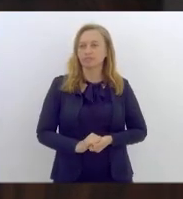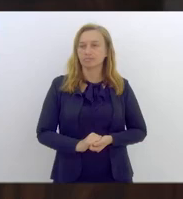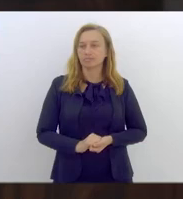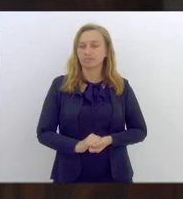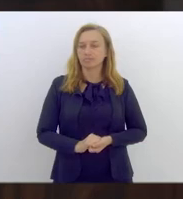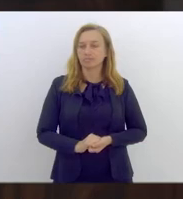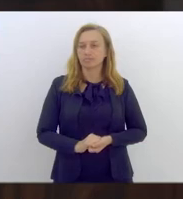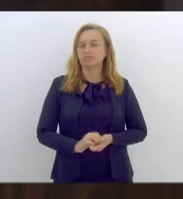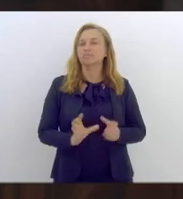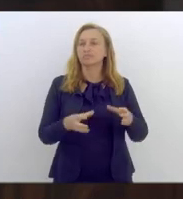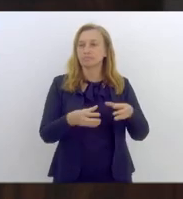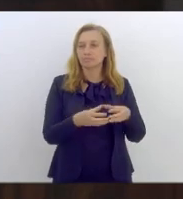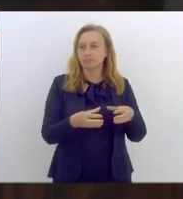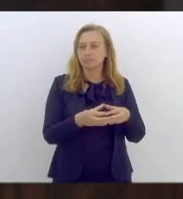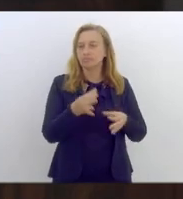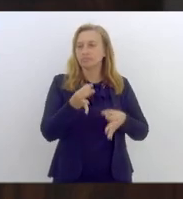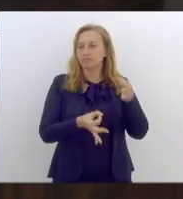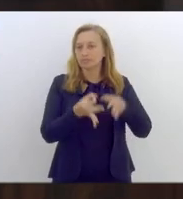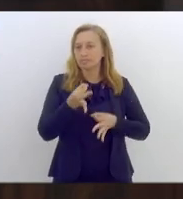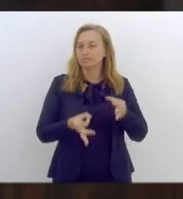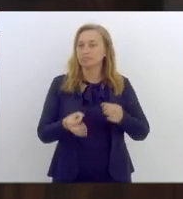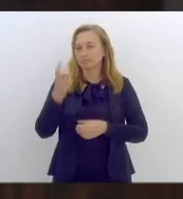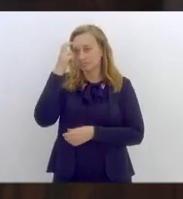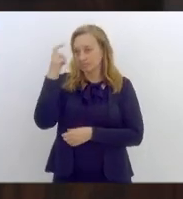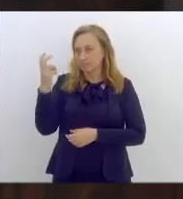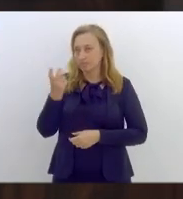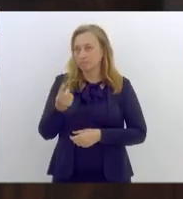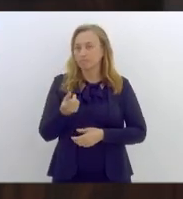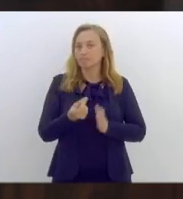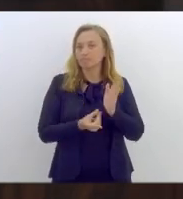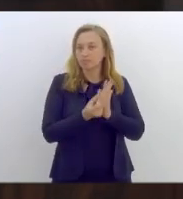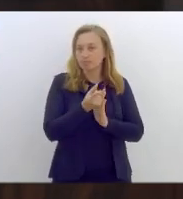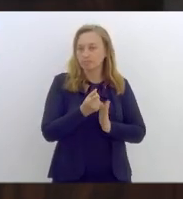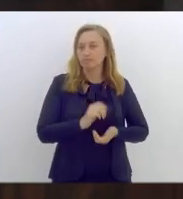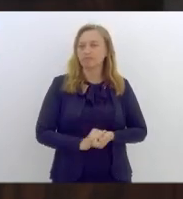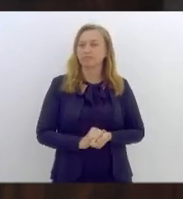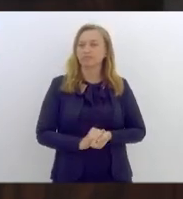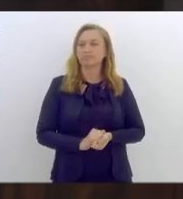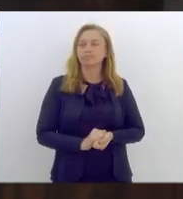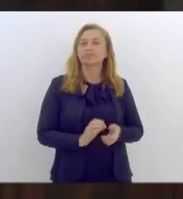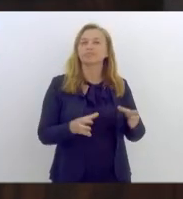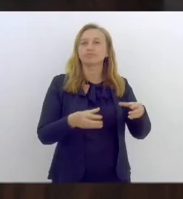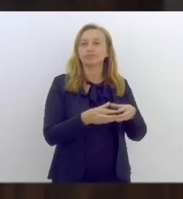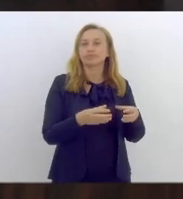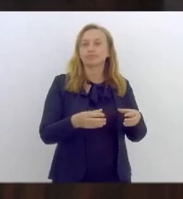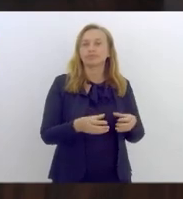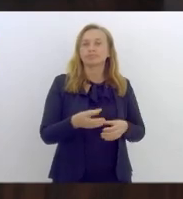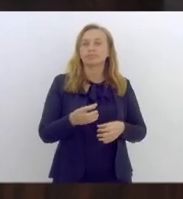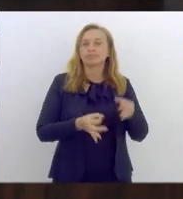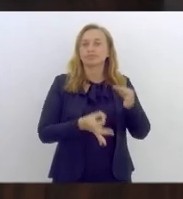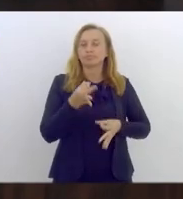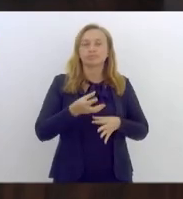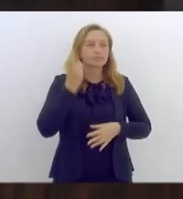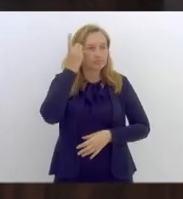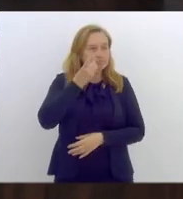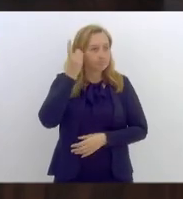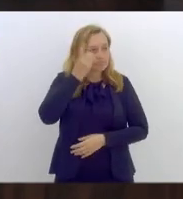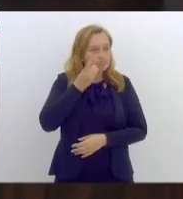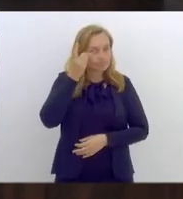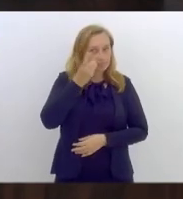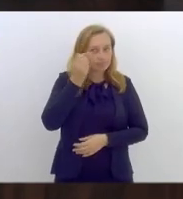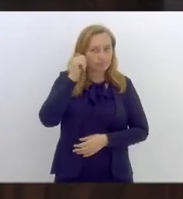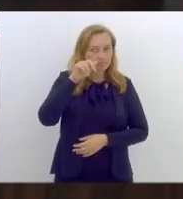dependente pareceres as comissões Justiça de Cultura de orçamento para emitir parecer pela comissão de quais são os deputado